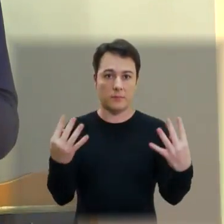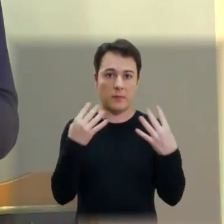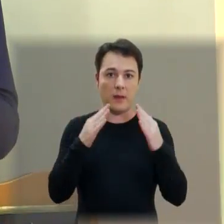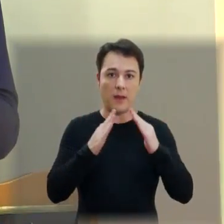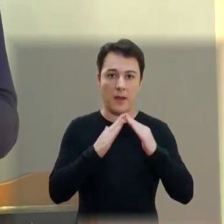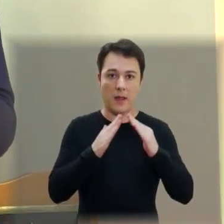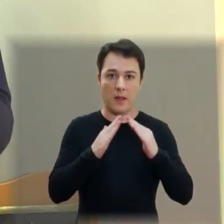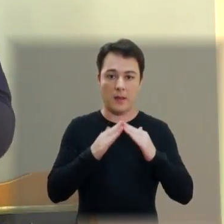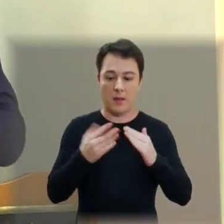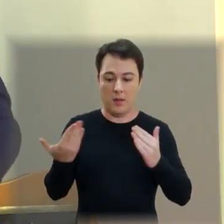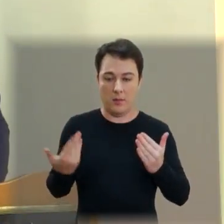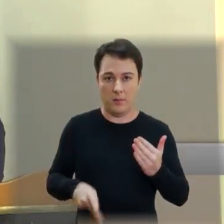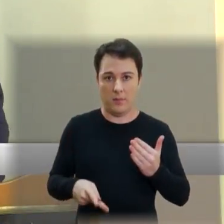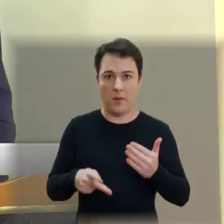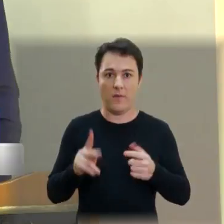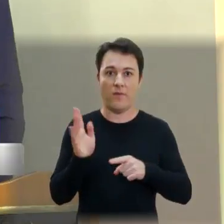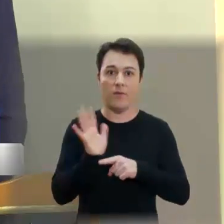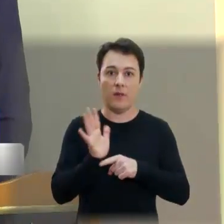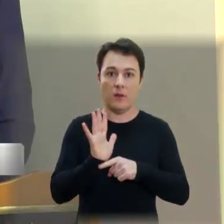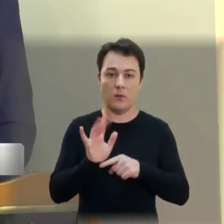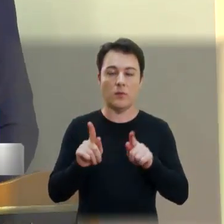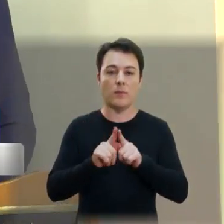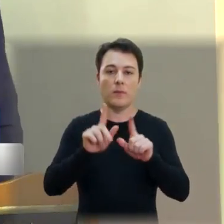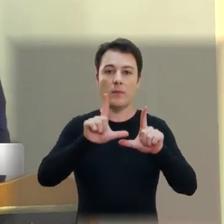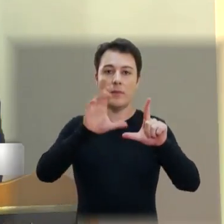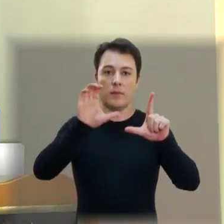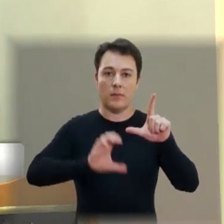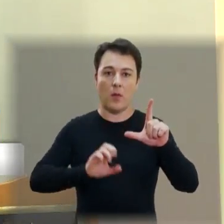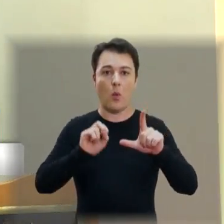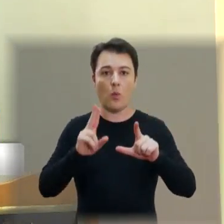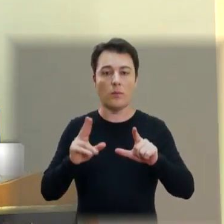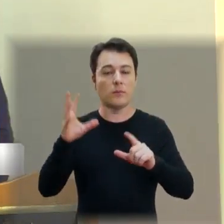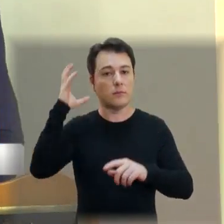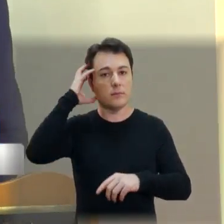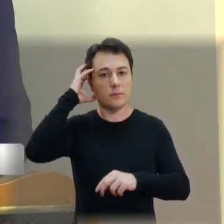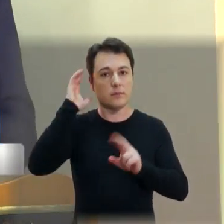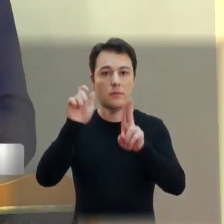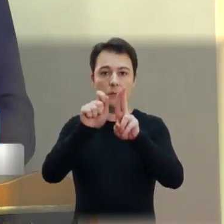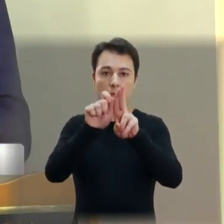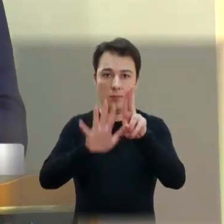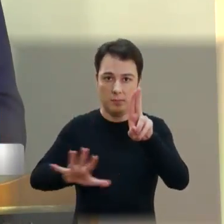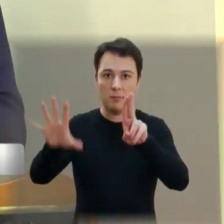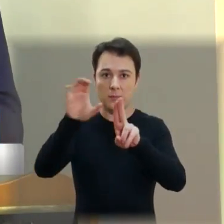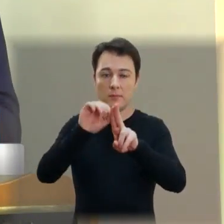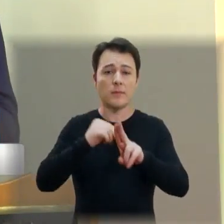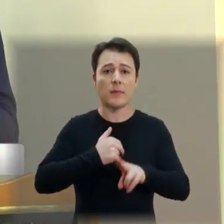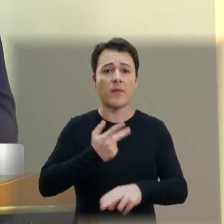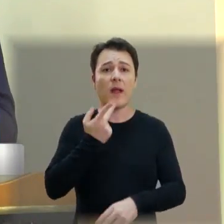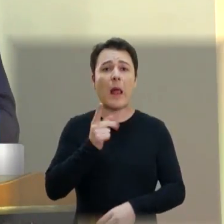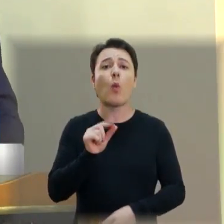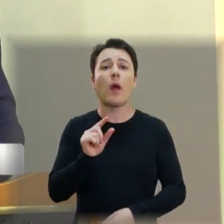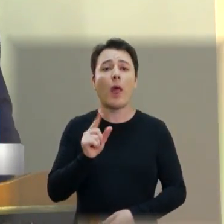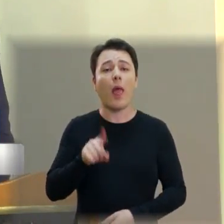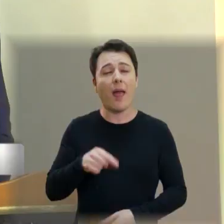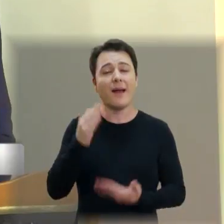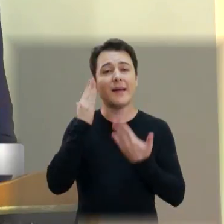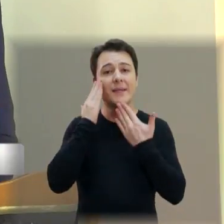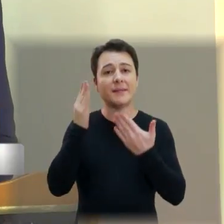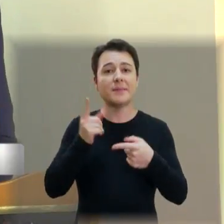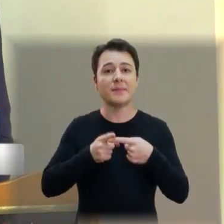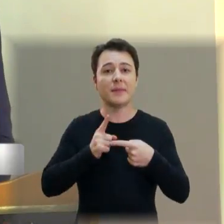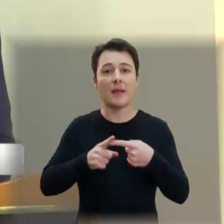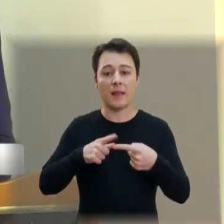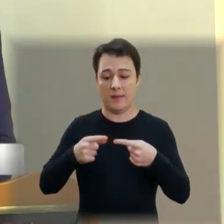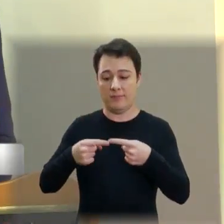casa por esse vídeo gravado, ou pela TV Câmara, ou pela Rádio Uniara também. Gostaria de começar agradecendo. A gente teve a Semana do